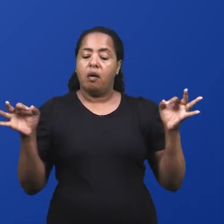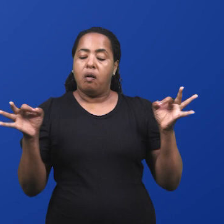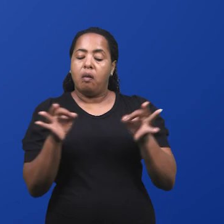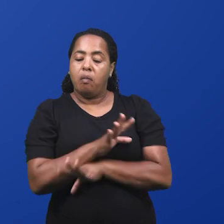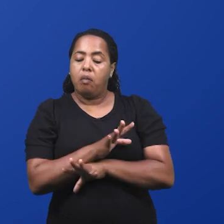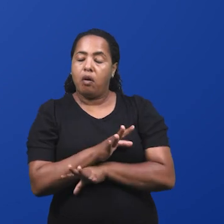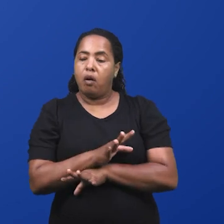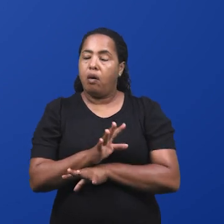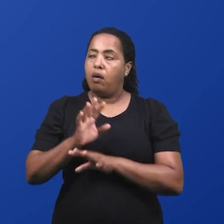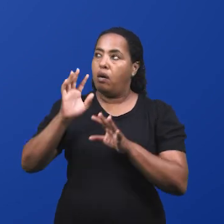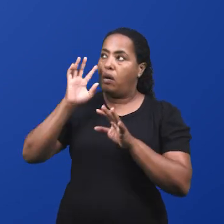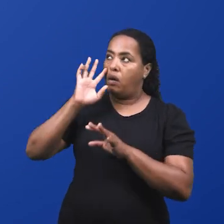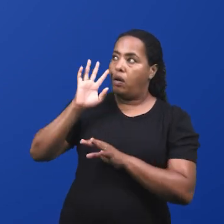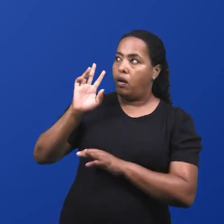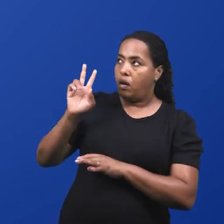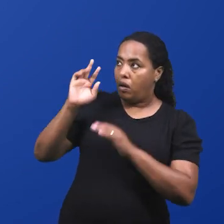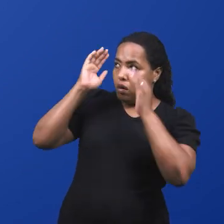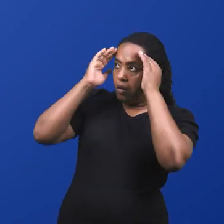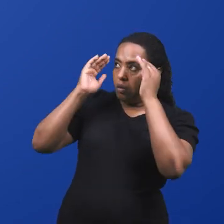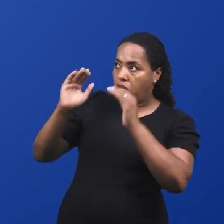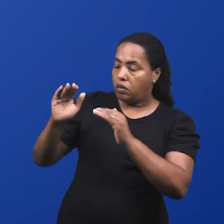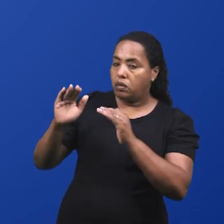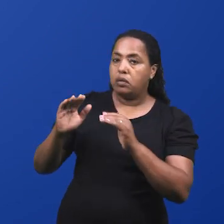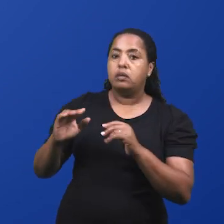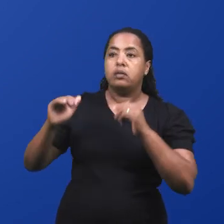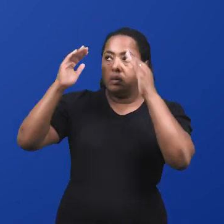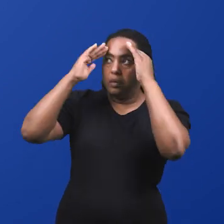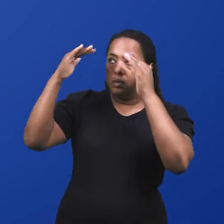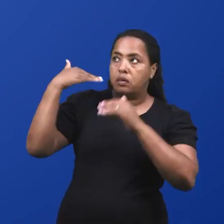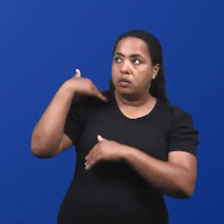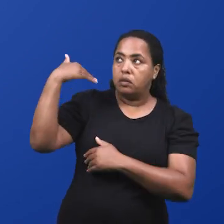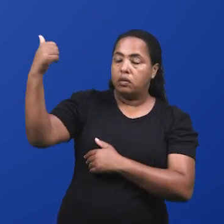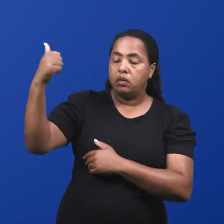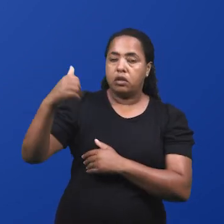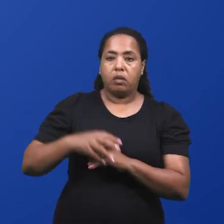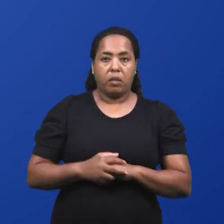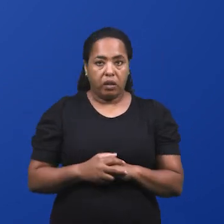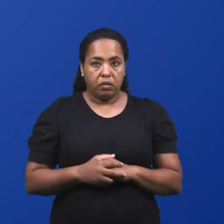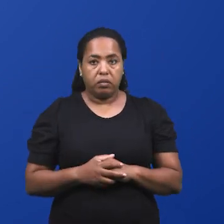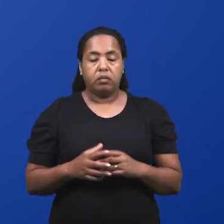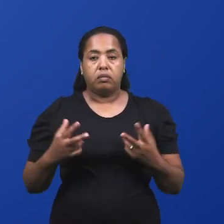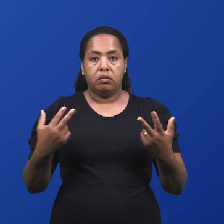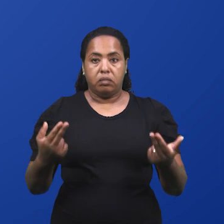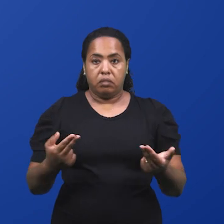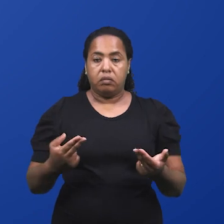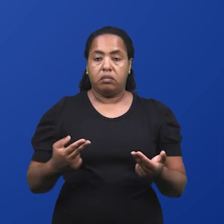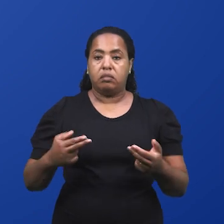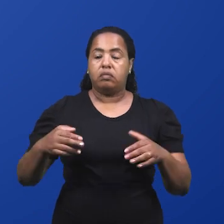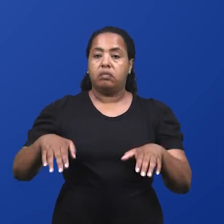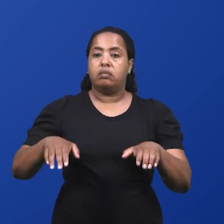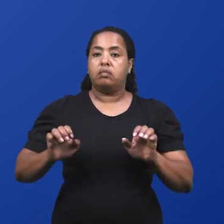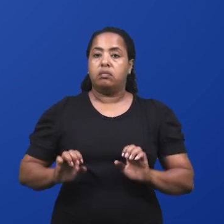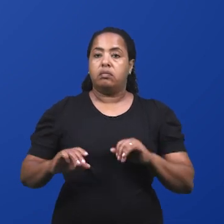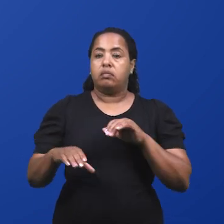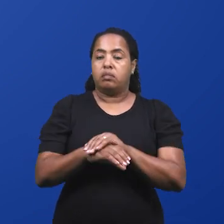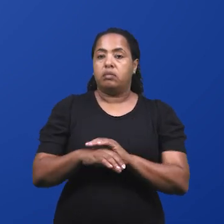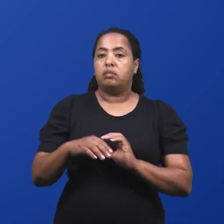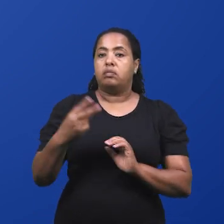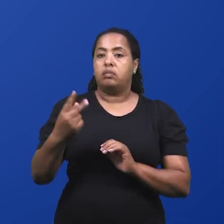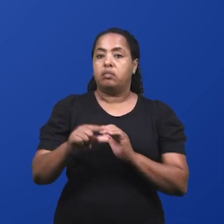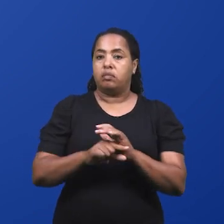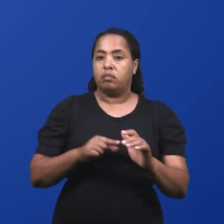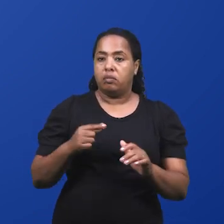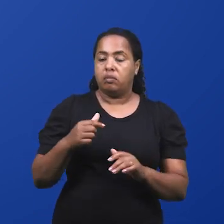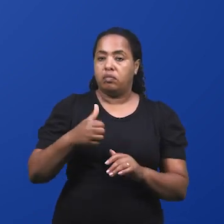do servo. É estar pronto a ouvir o Senhor, a ouvir o chamado.